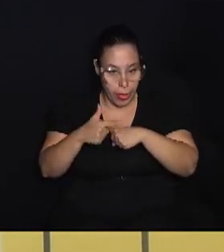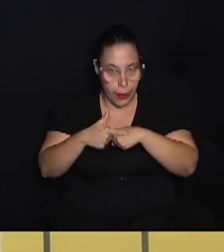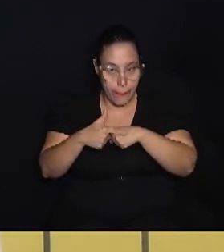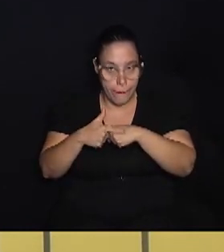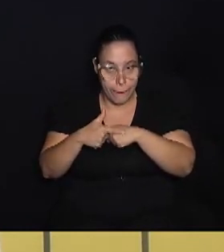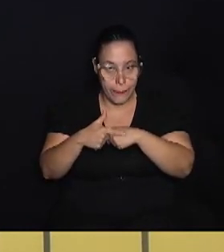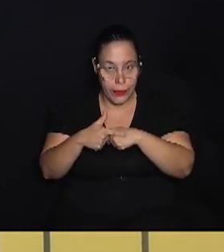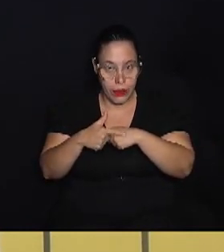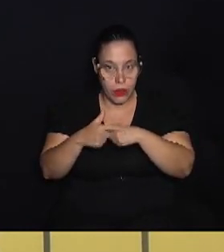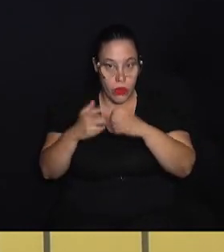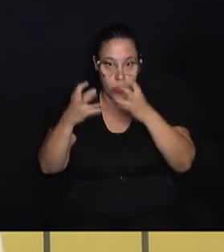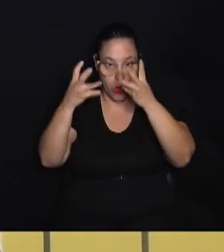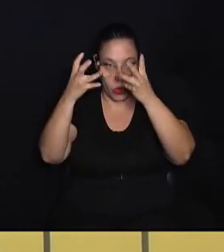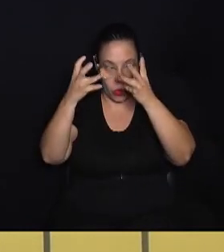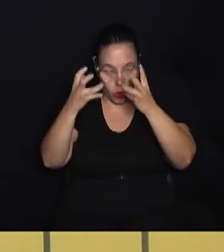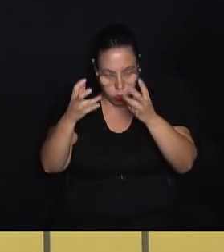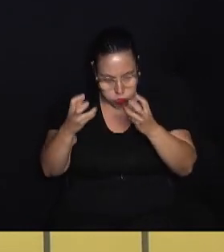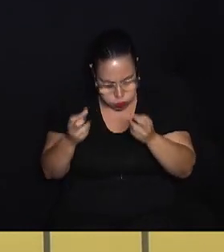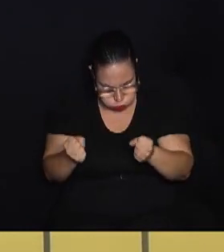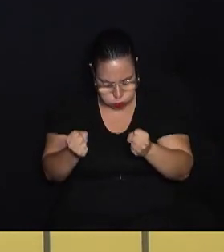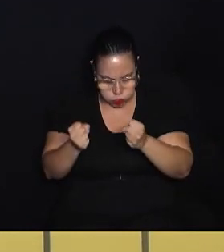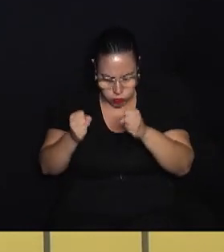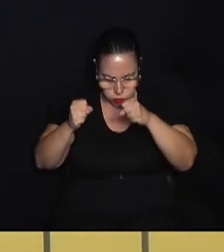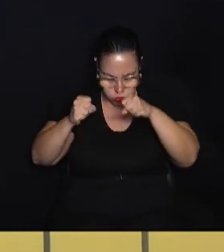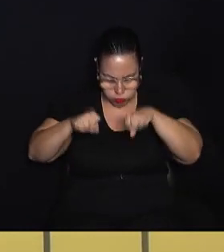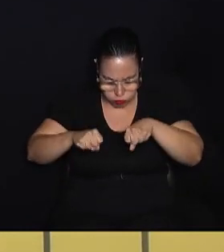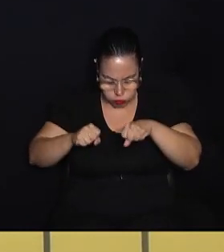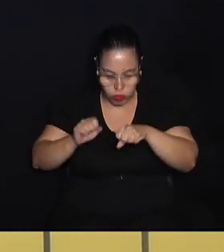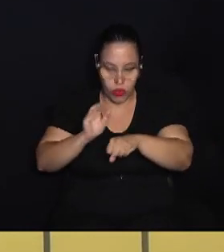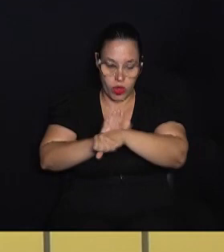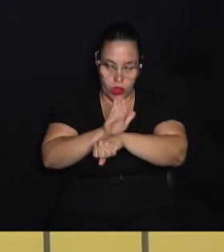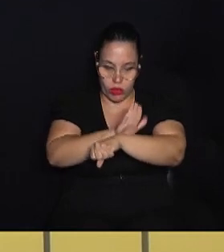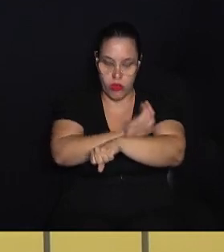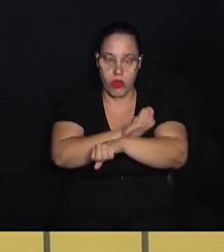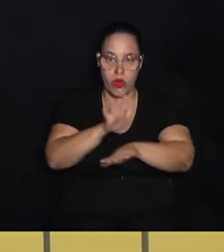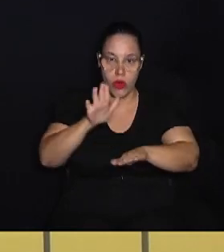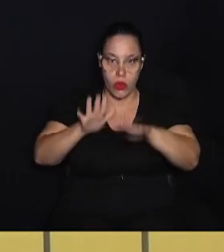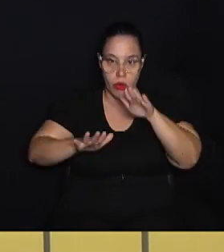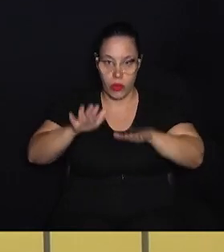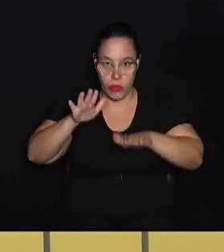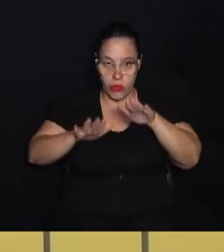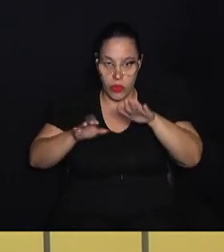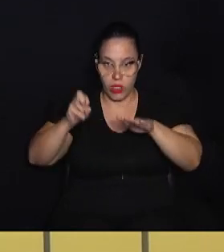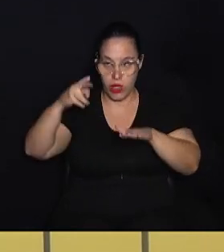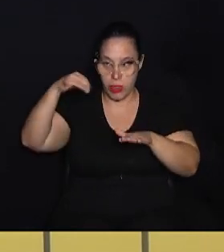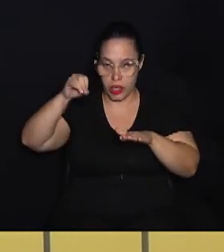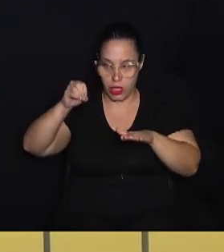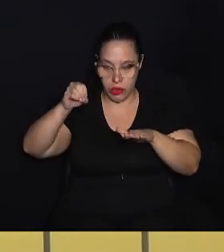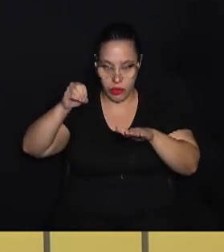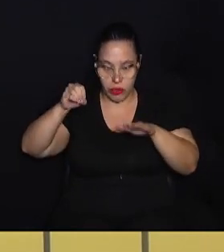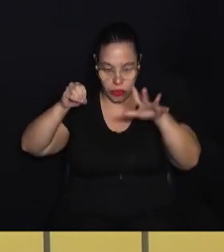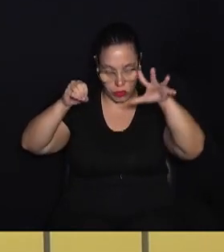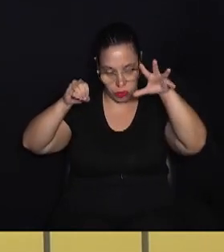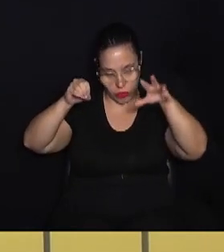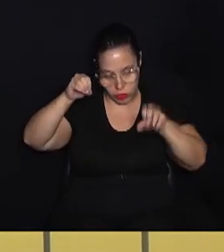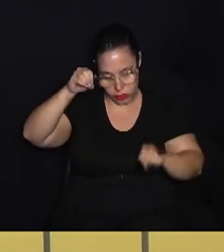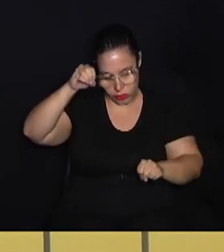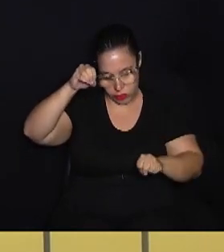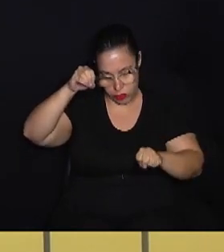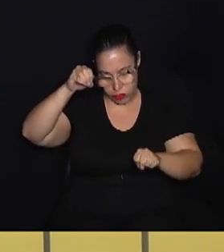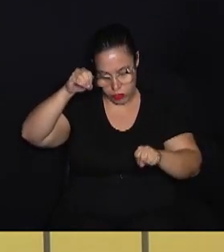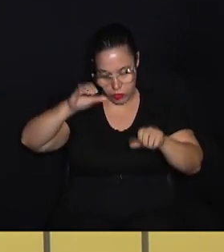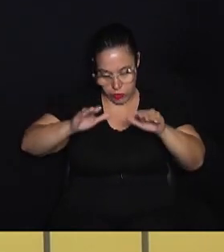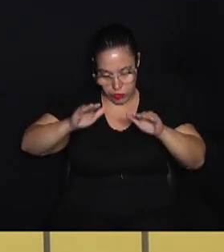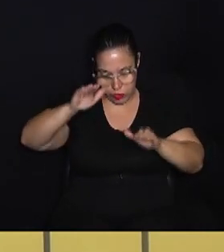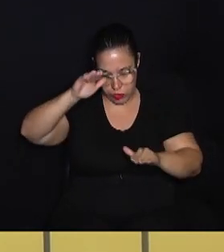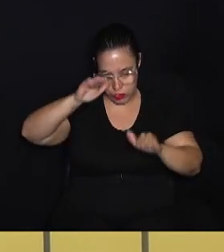para sequestrar esse carbono, ajudando que a gente tenha um balanço entre emissão e sequestro que